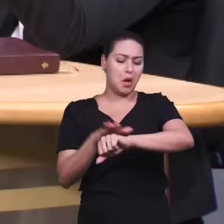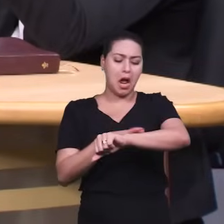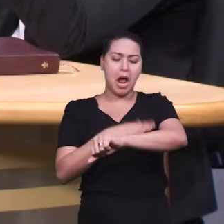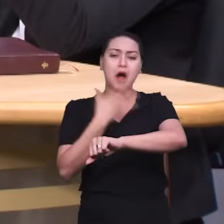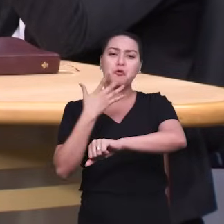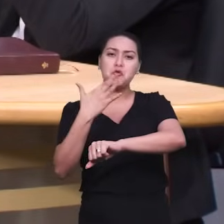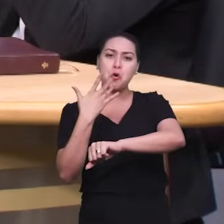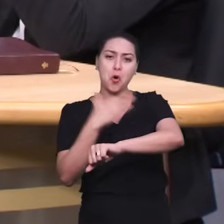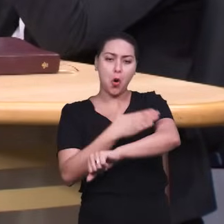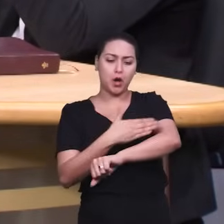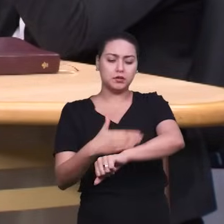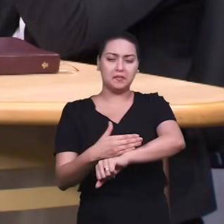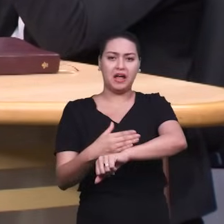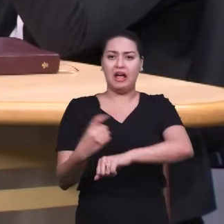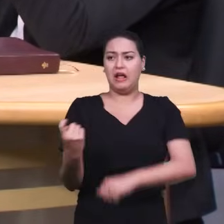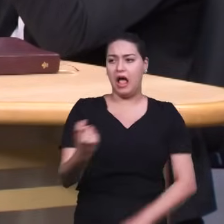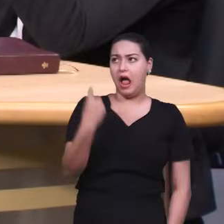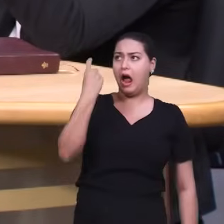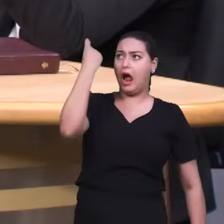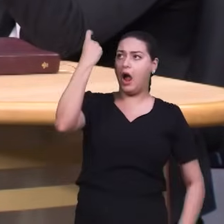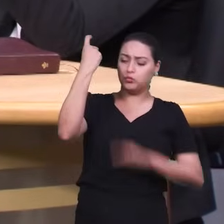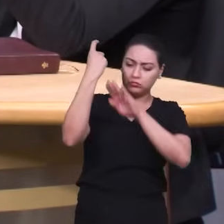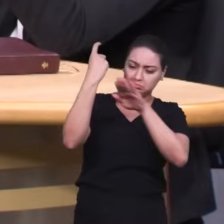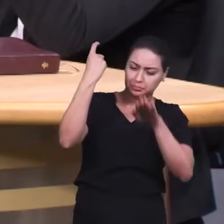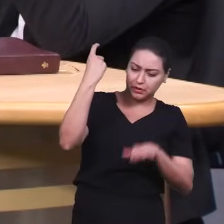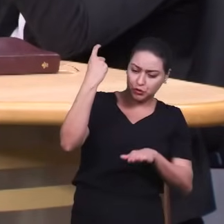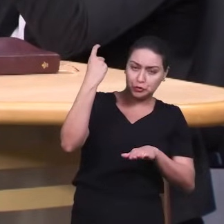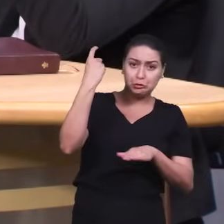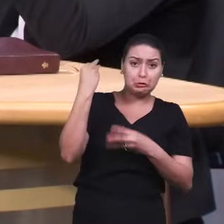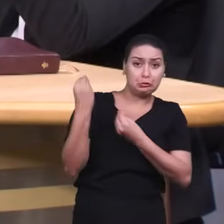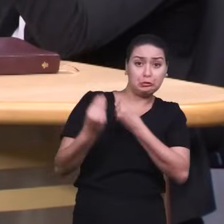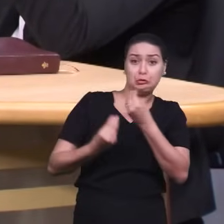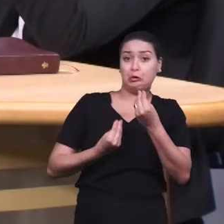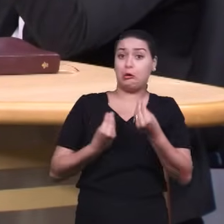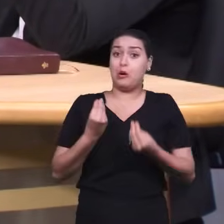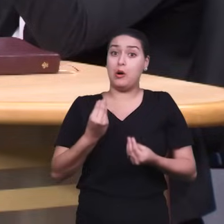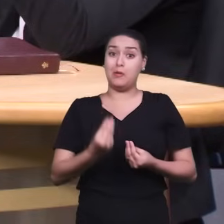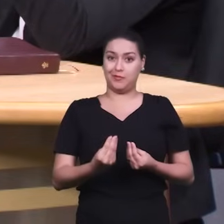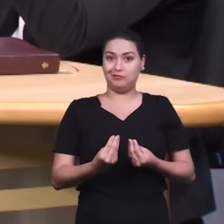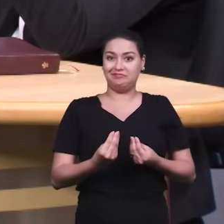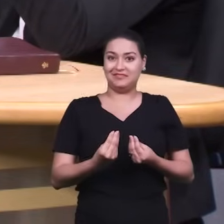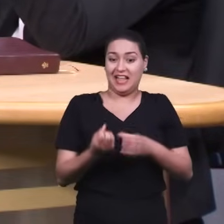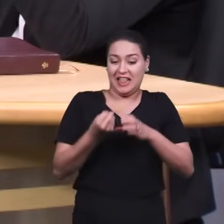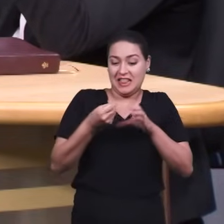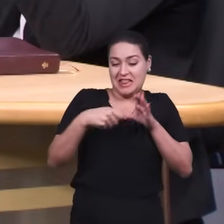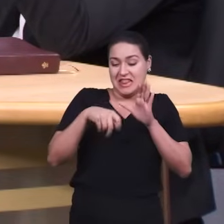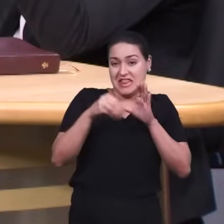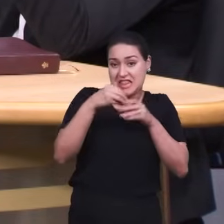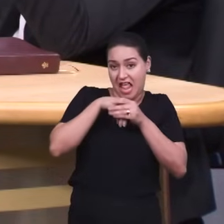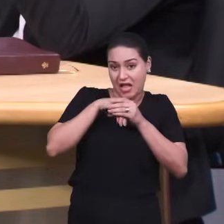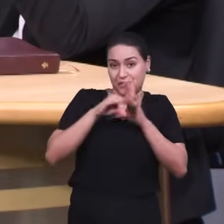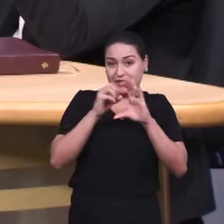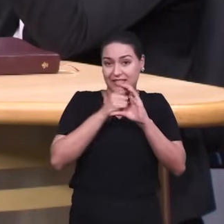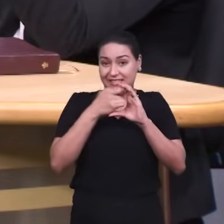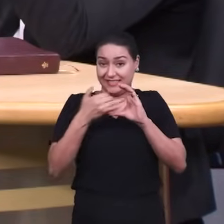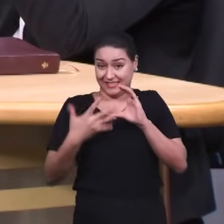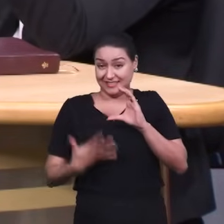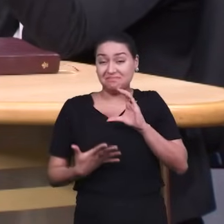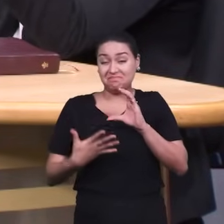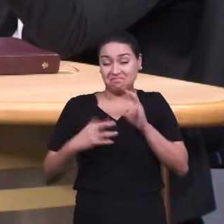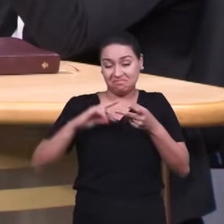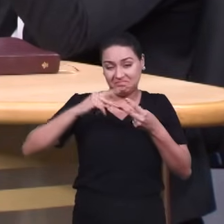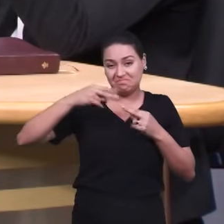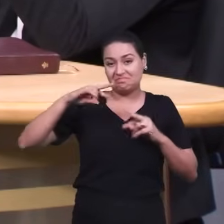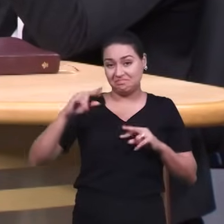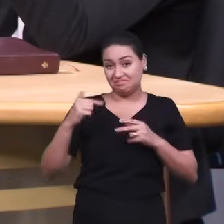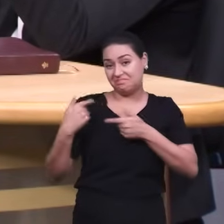textura do cabelo, também cor da pele, né? a cor da pele, a estatura, né, que a pessoa pode atingir na fase adulta, né, tudo isso